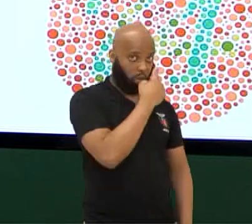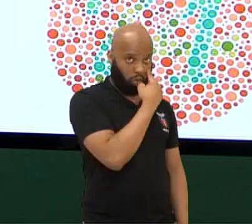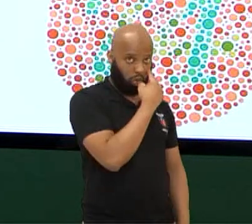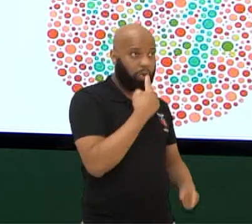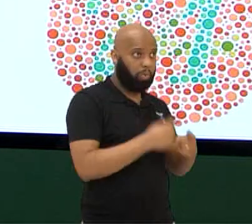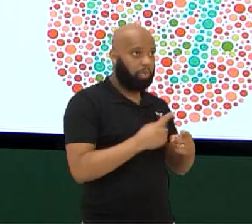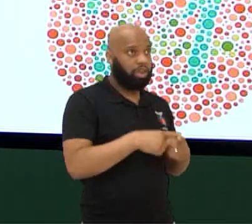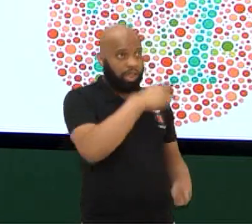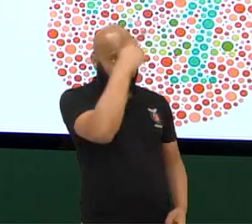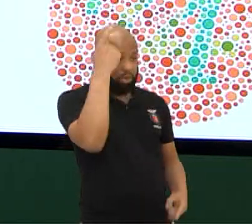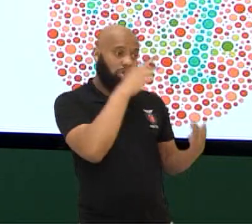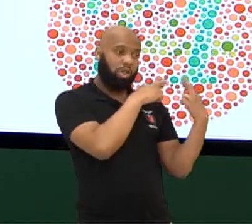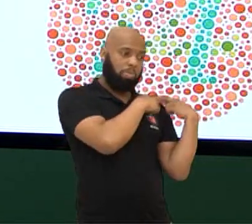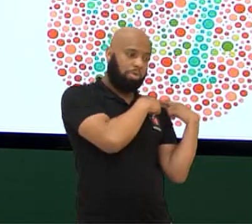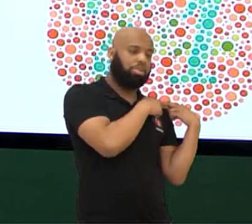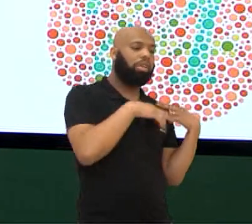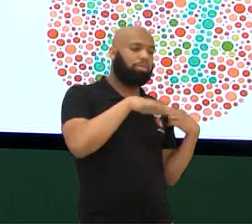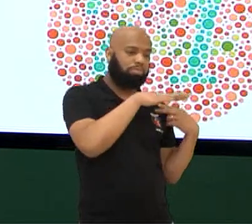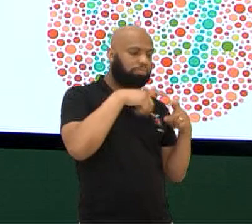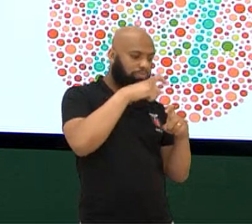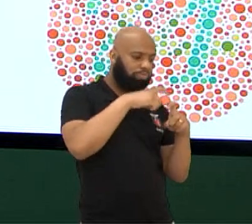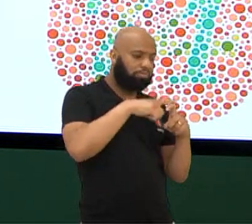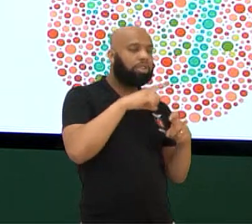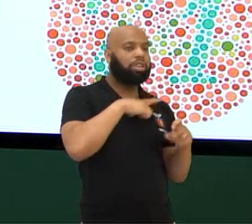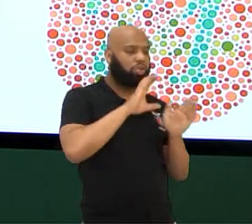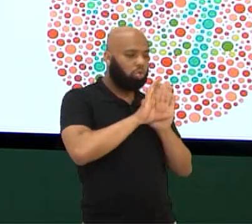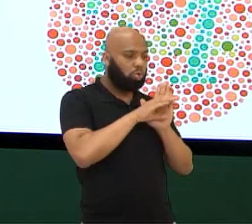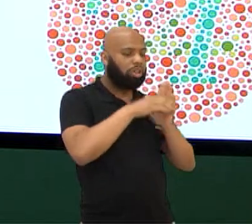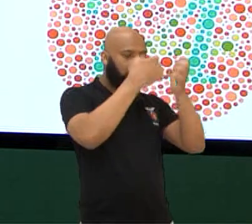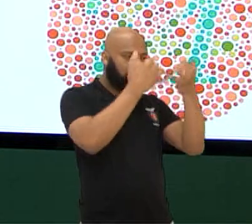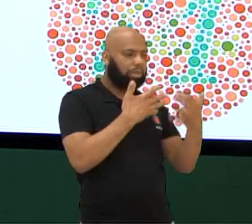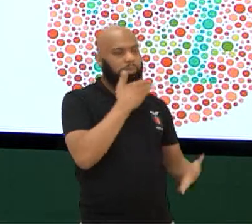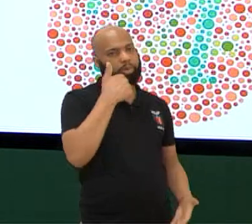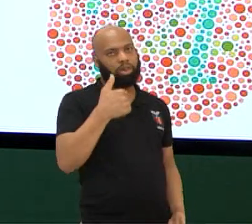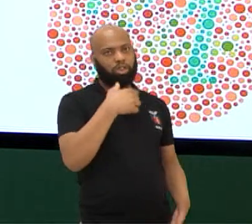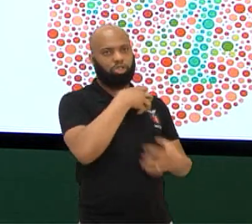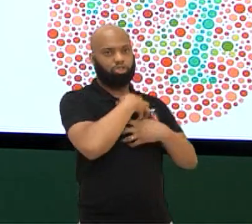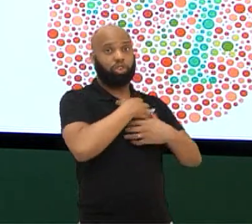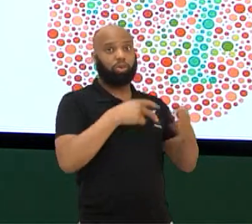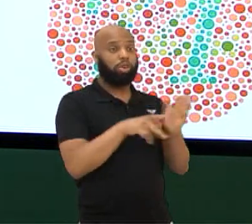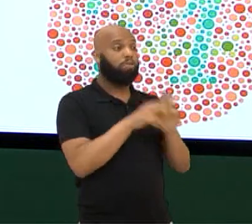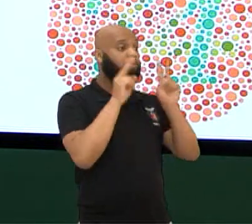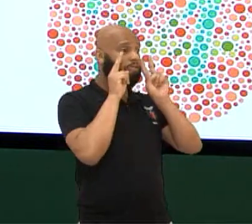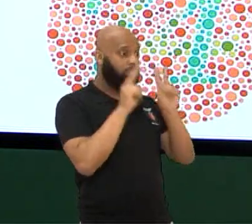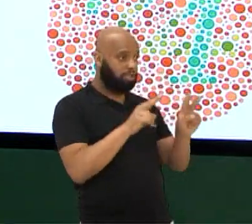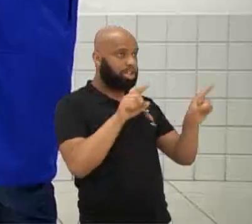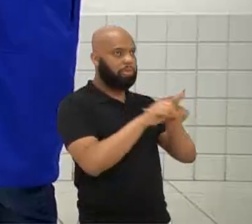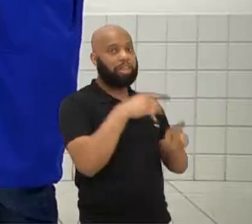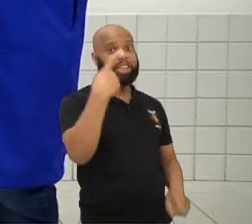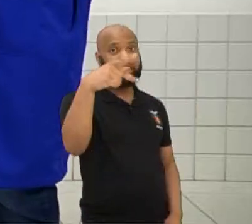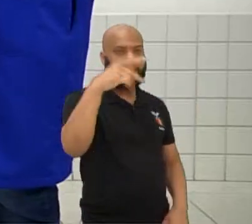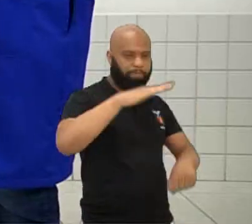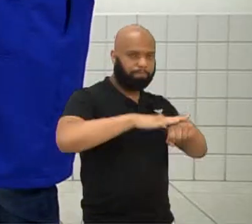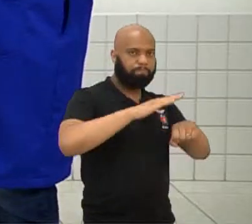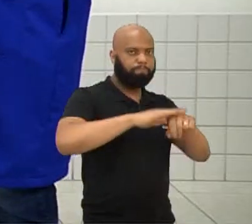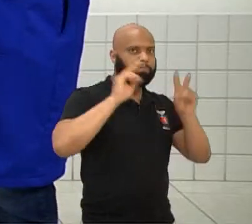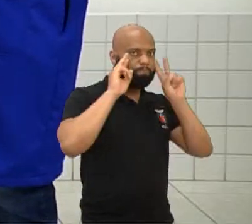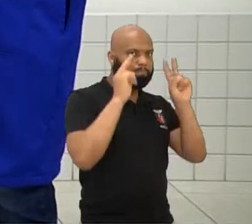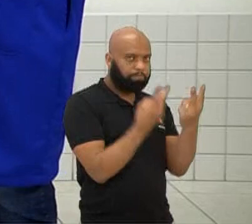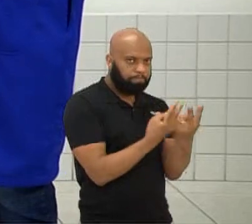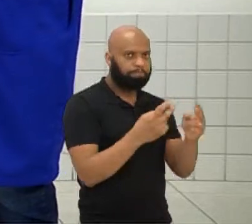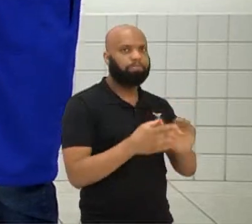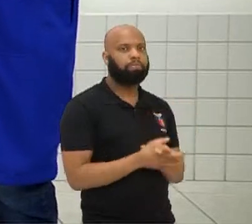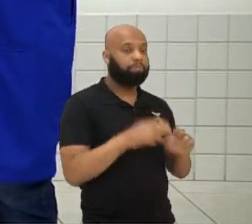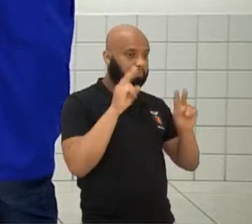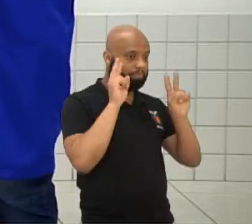uma pessoa responsável pela área acaba tendo um conceito muito melhor no sistema da visibilidade e até da sua visão. Inclusive, foi a partir